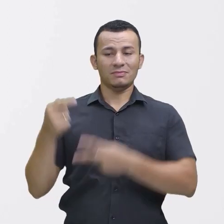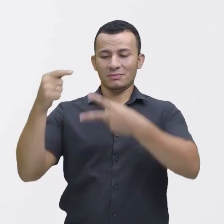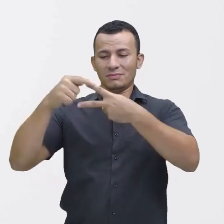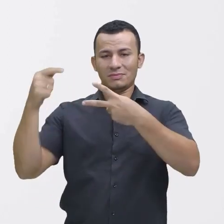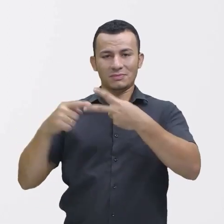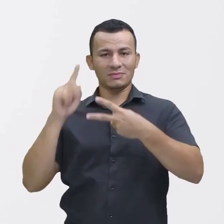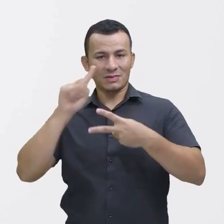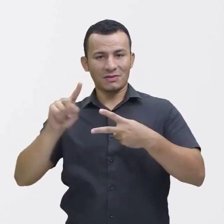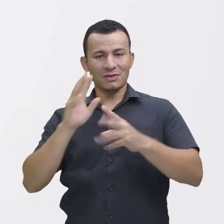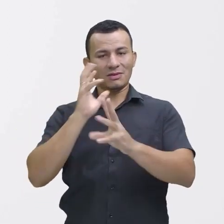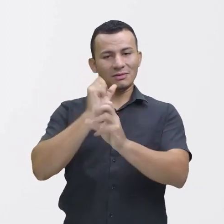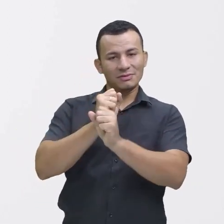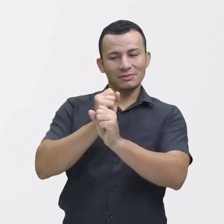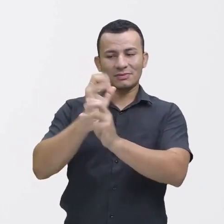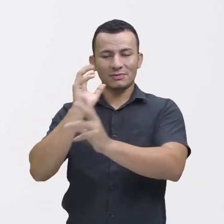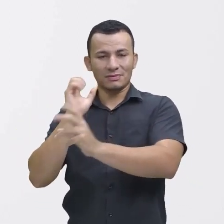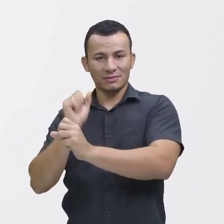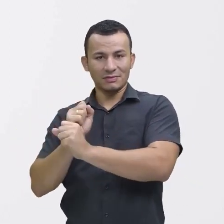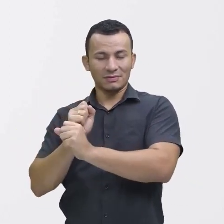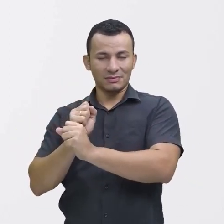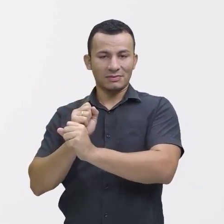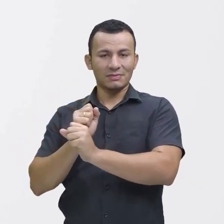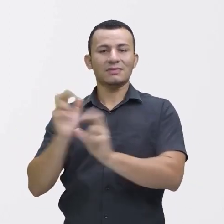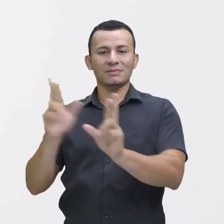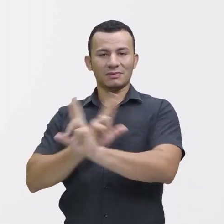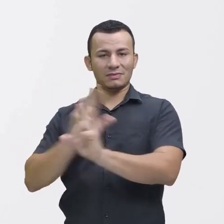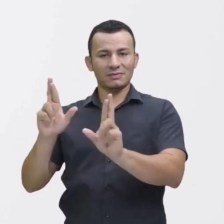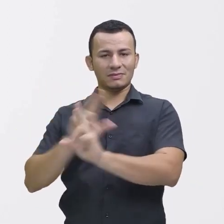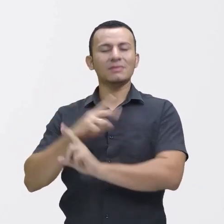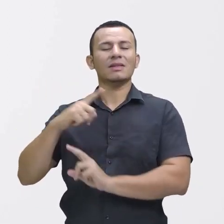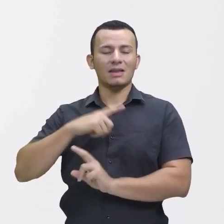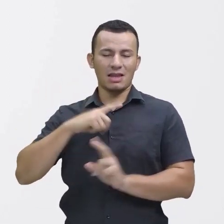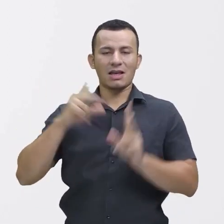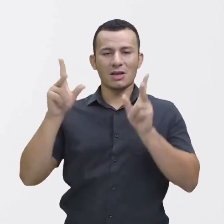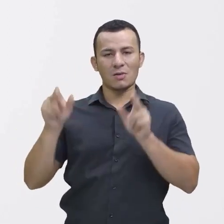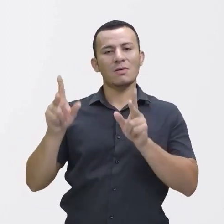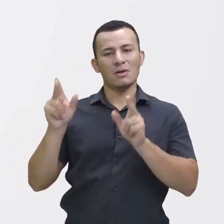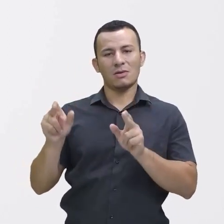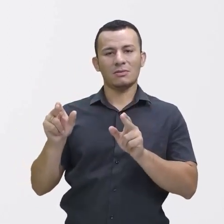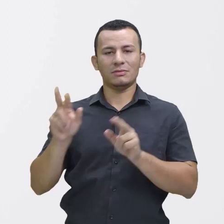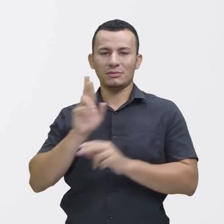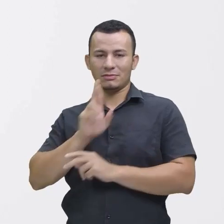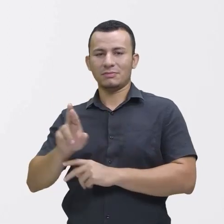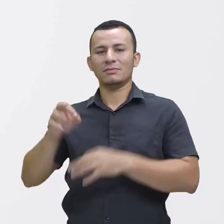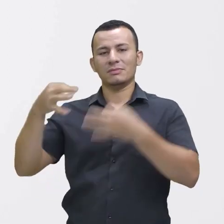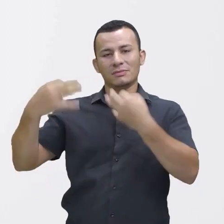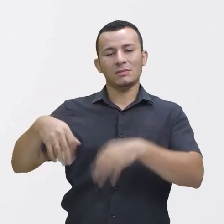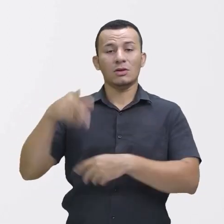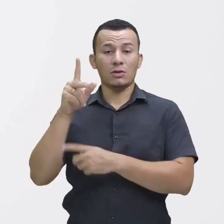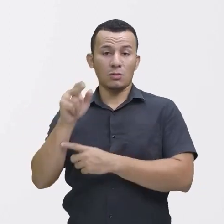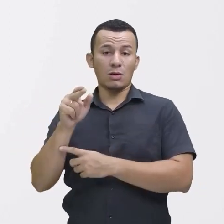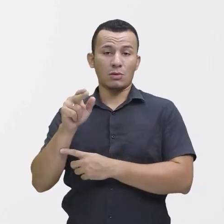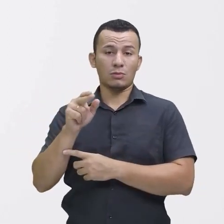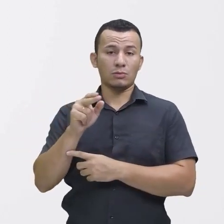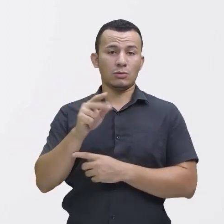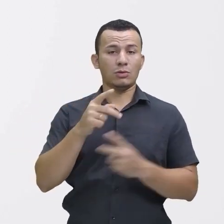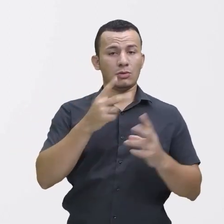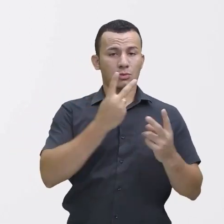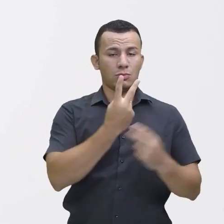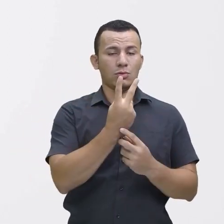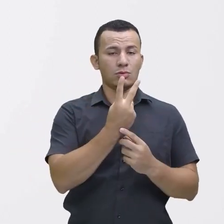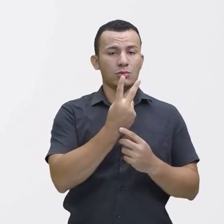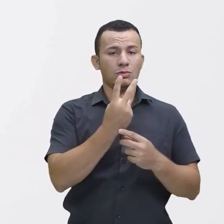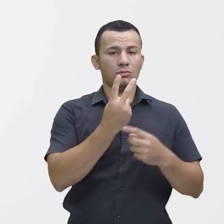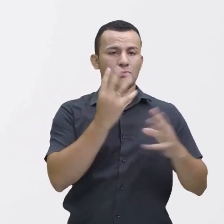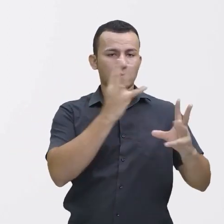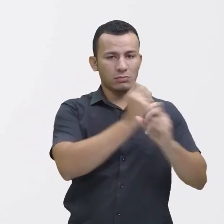iguais. Sentença com relação de igualdade. Foram duas operações, duas sentenças